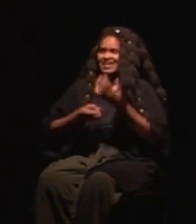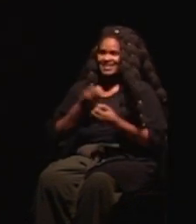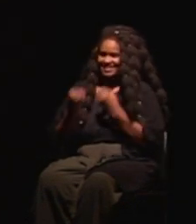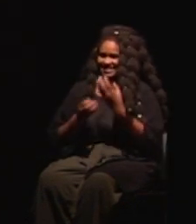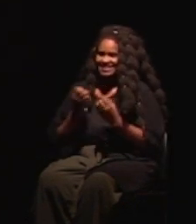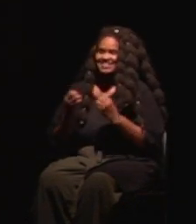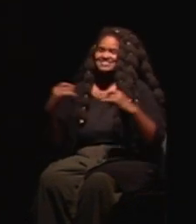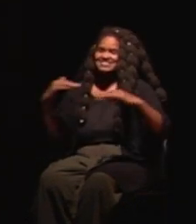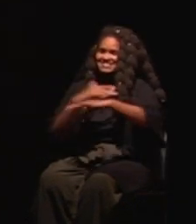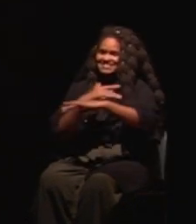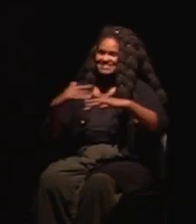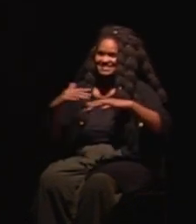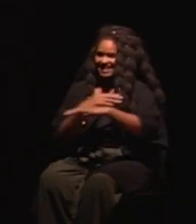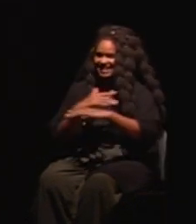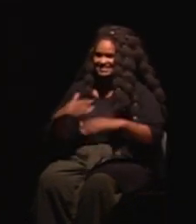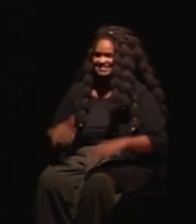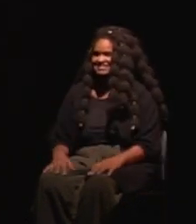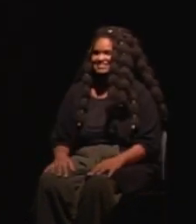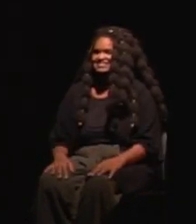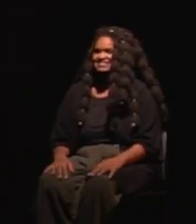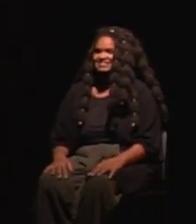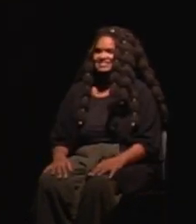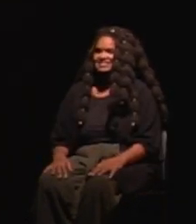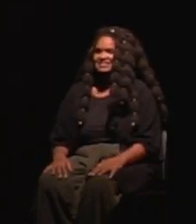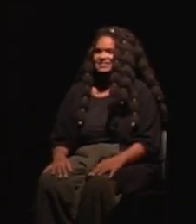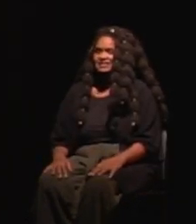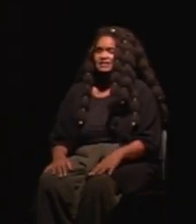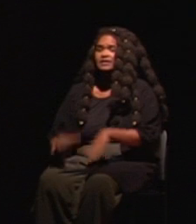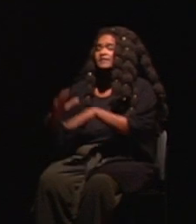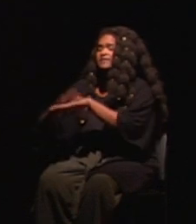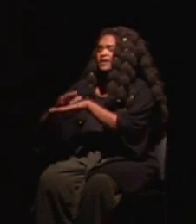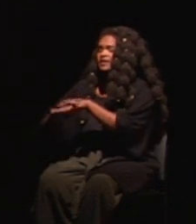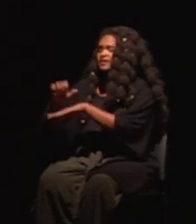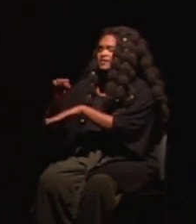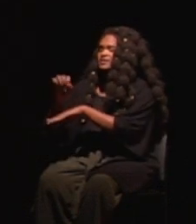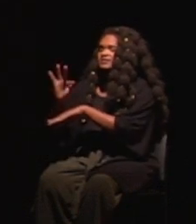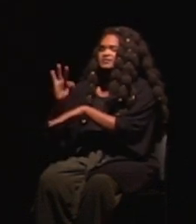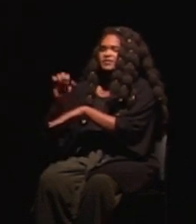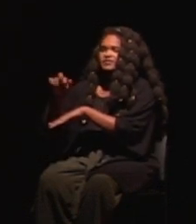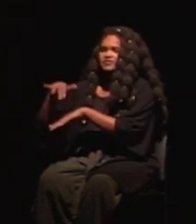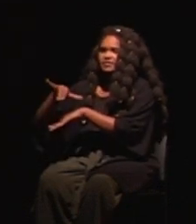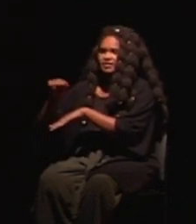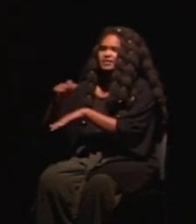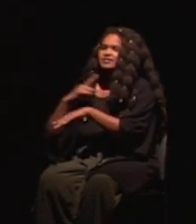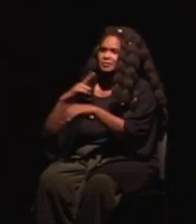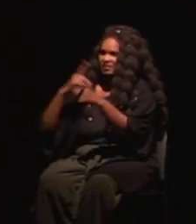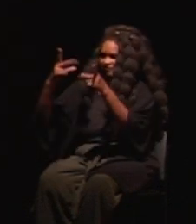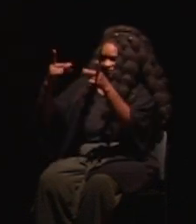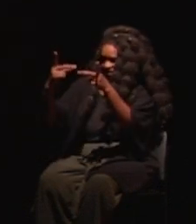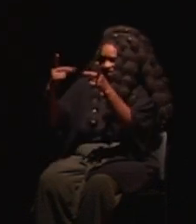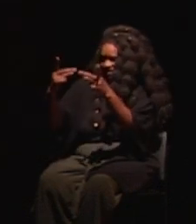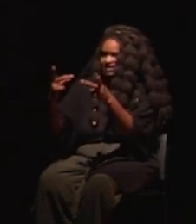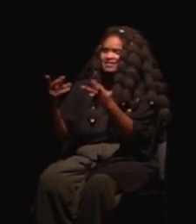Poetas de Estrada, esqueci. O nome era Poetas de Estrada, a série feita por Stefania, também está à venda na livraria.